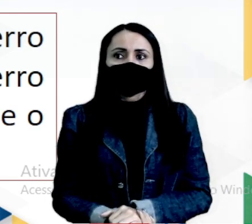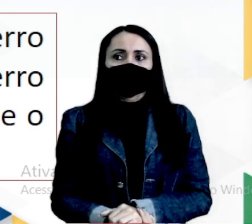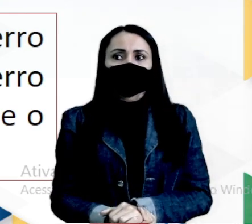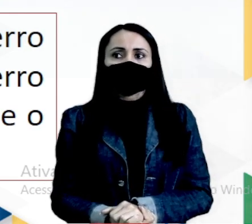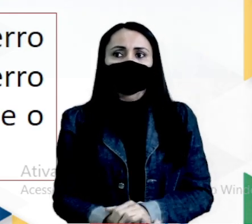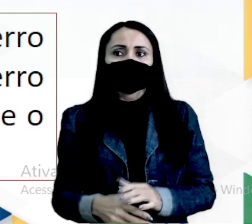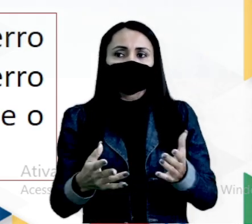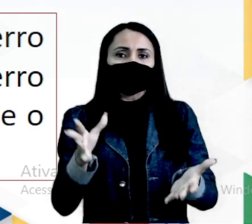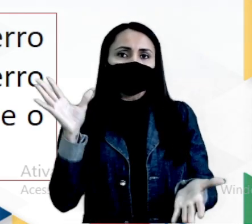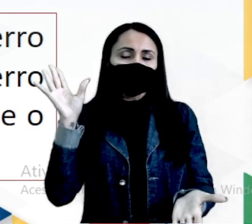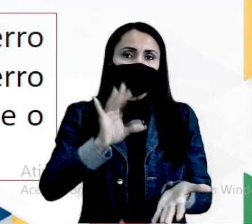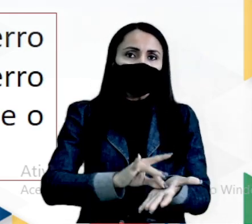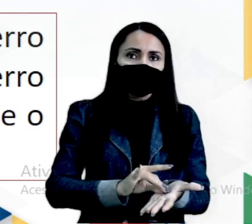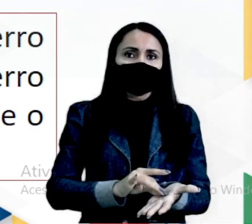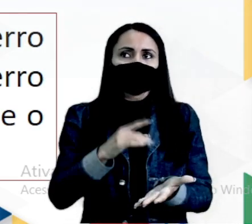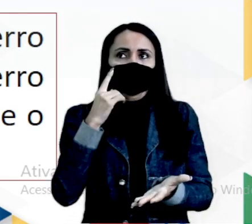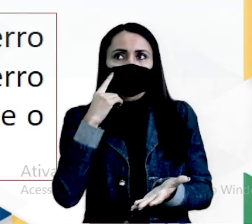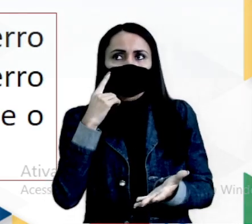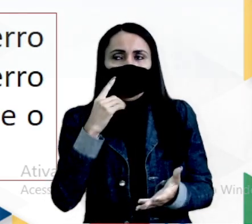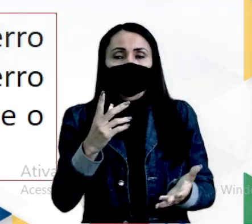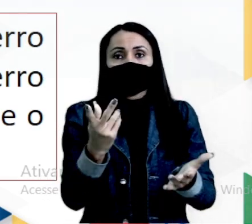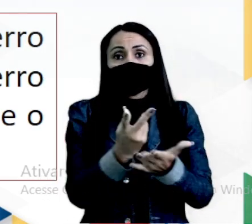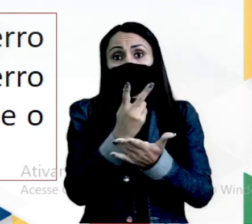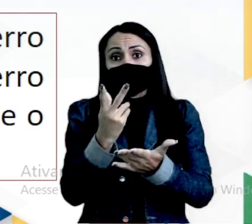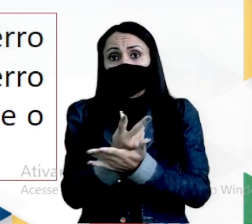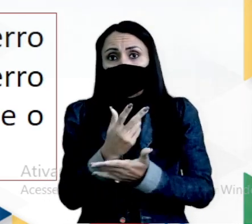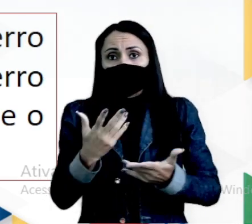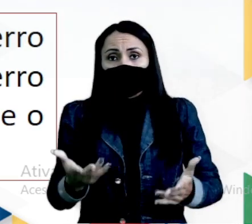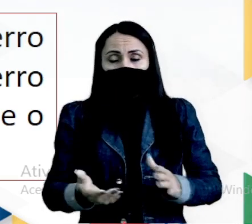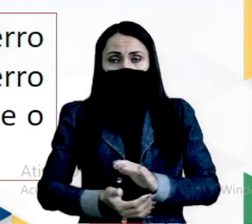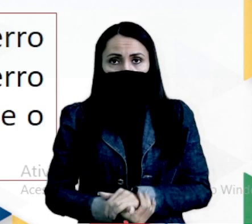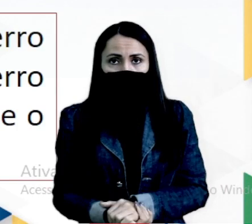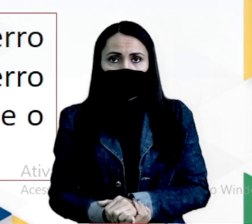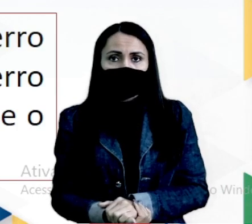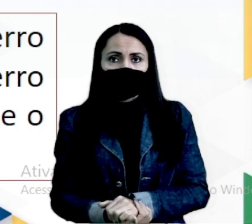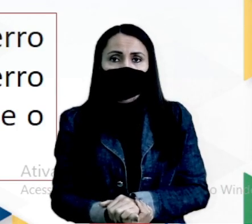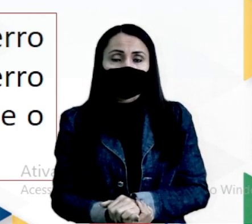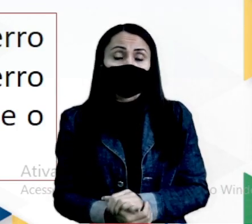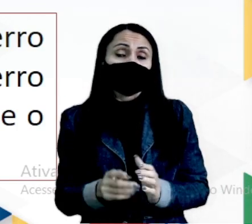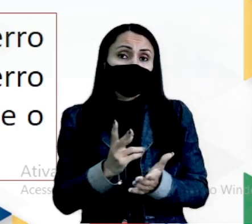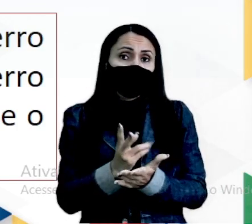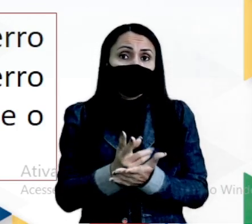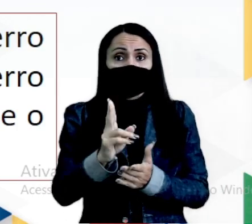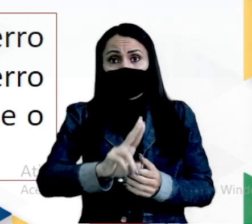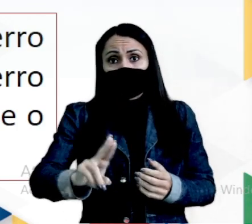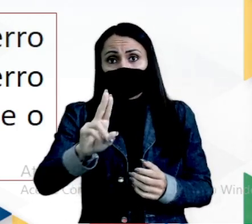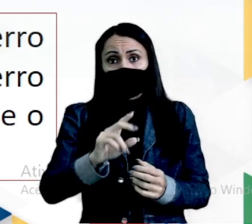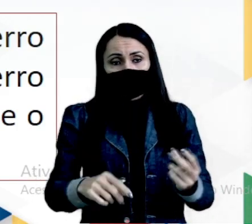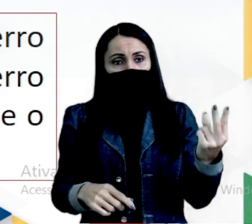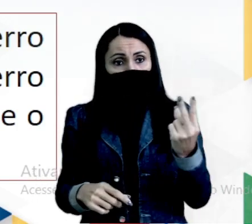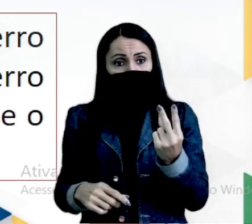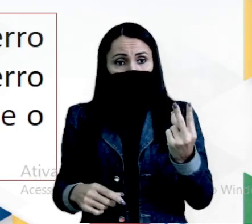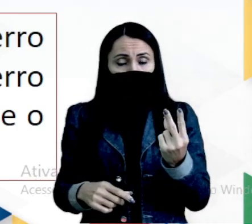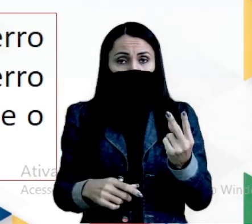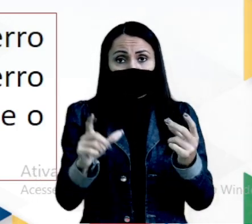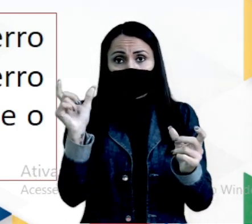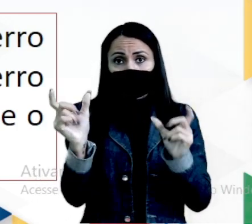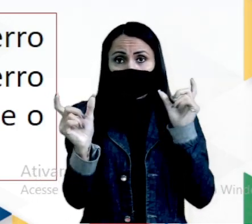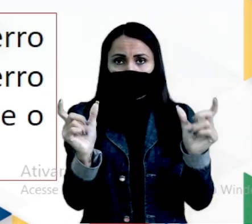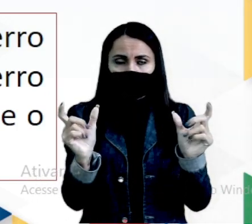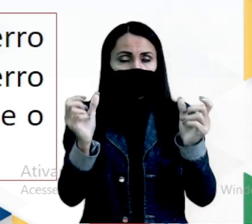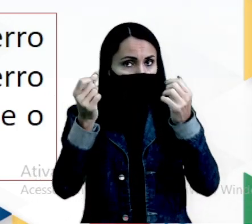precisão numa medida é dado pelo erro absoluto e pelo erro relativo. A gente sempre usa essas duas expressões. Vou te explicar,